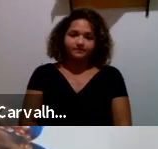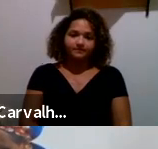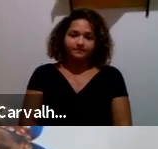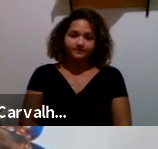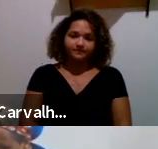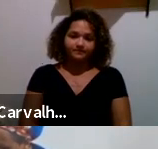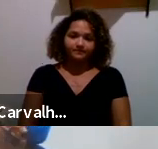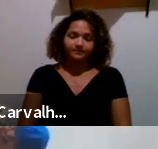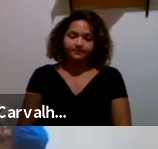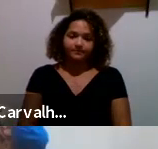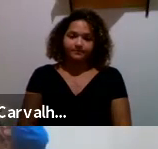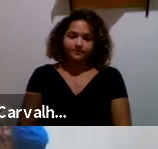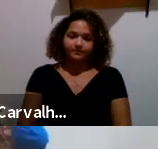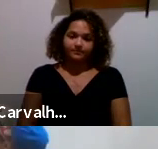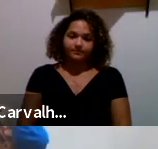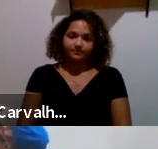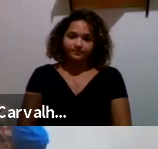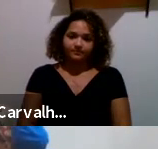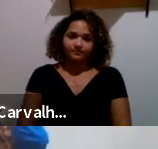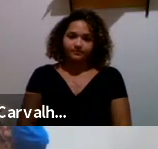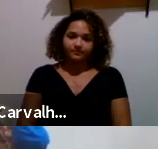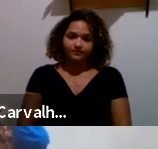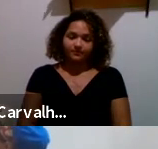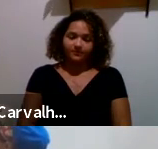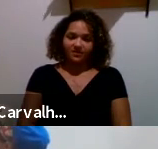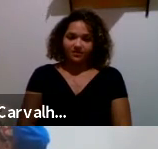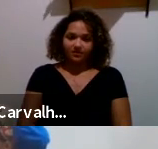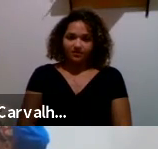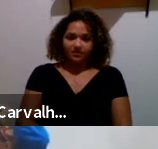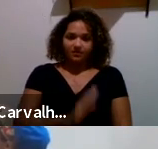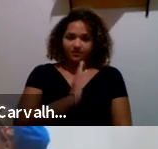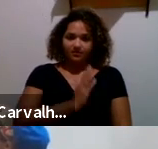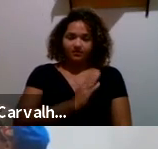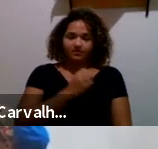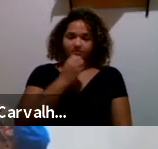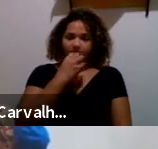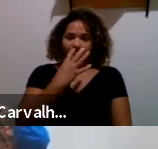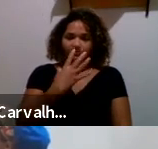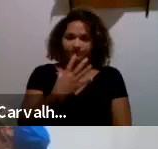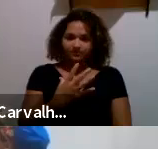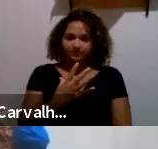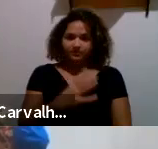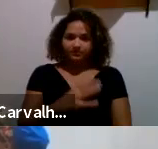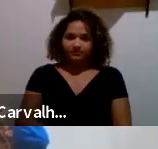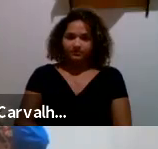Eu sei que é o primeiro, né? O segundo vai ser mais fácil.